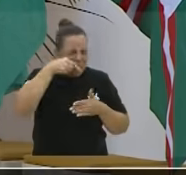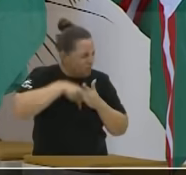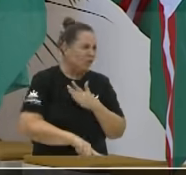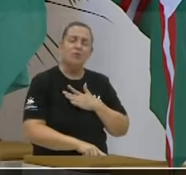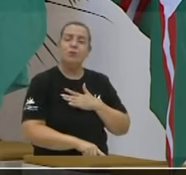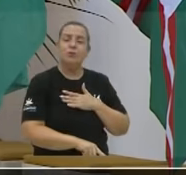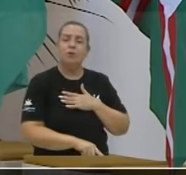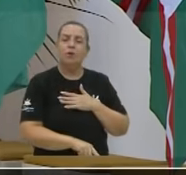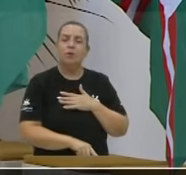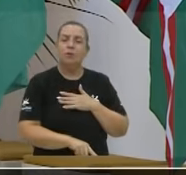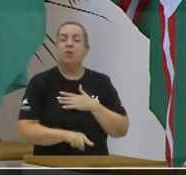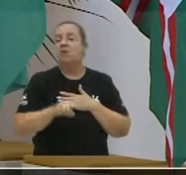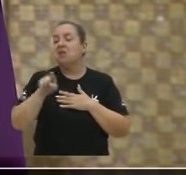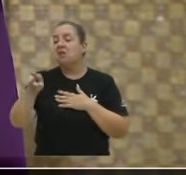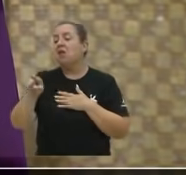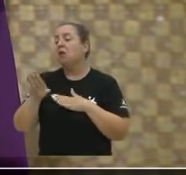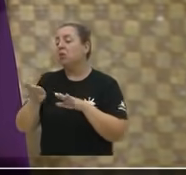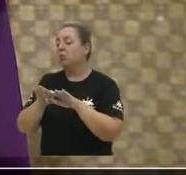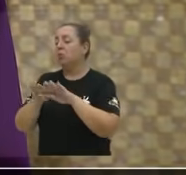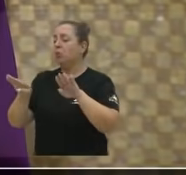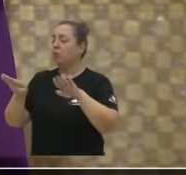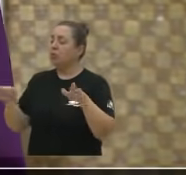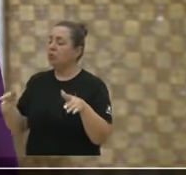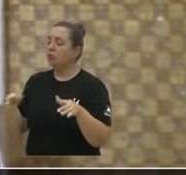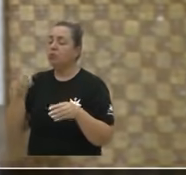Certamente lá na penteadeira dela.